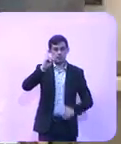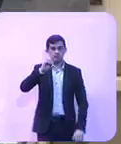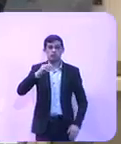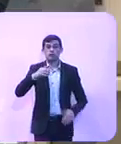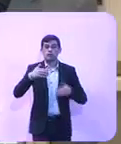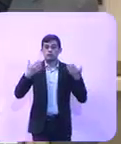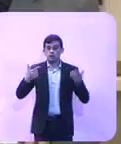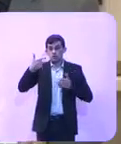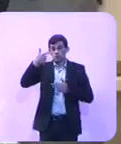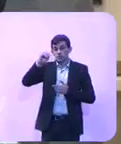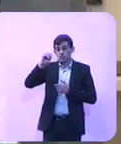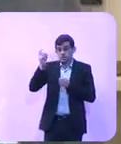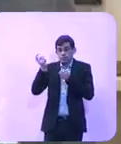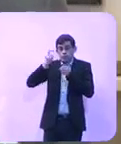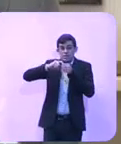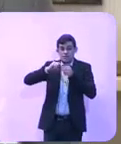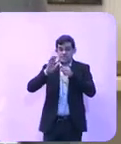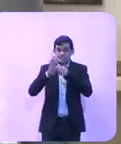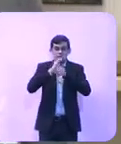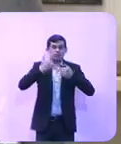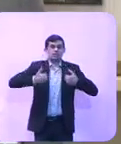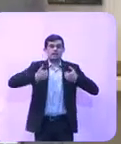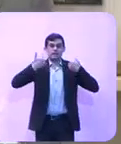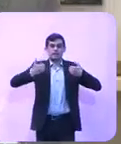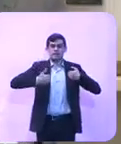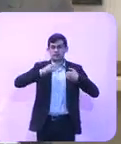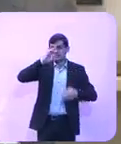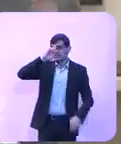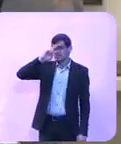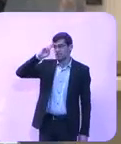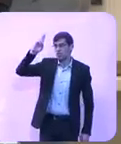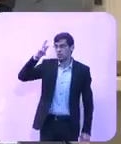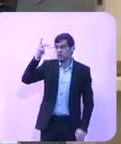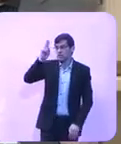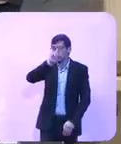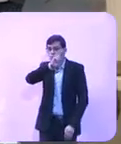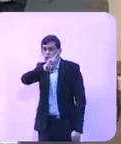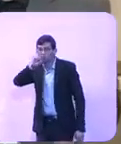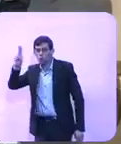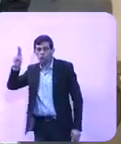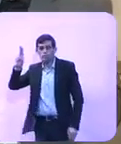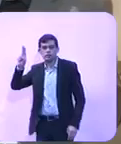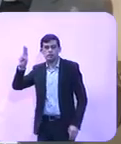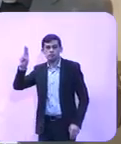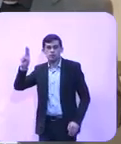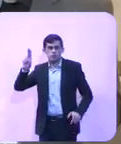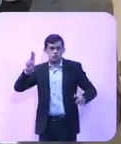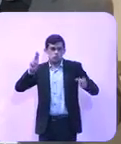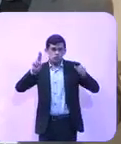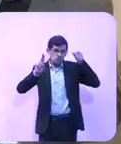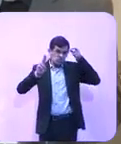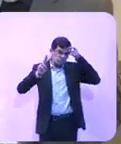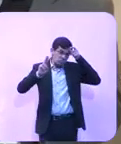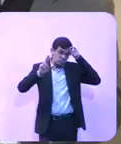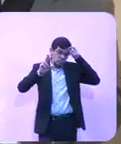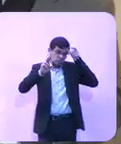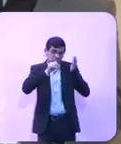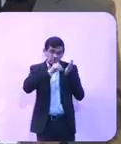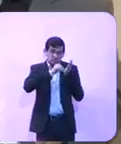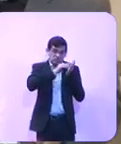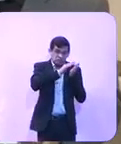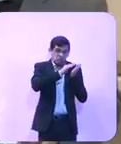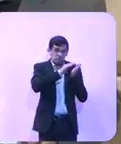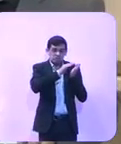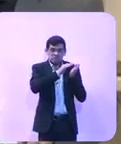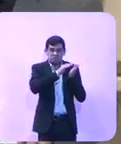70 voltaram cheios de alegria, dizendo: Senhor, em seu nome os próprios demônios se